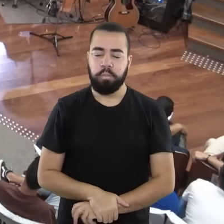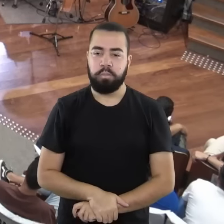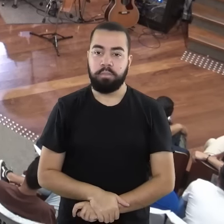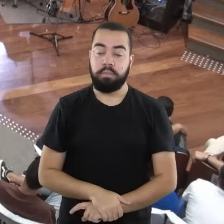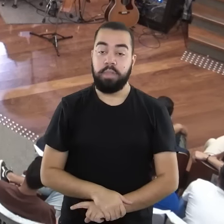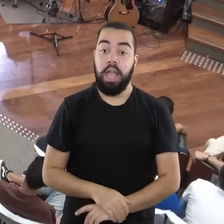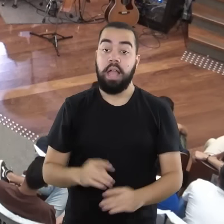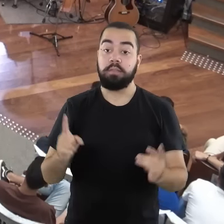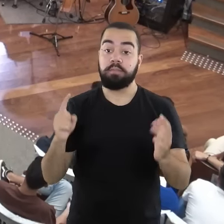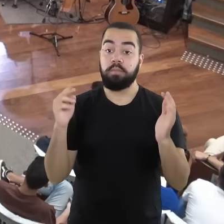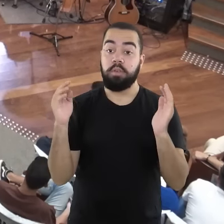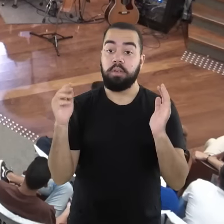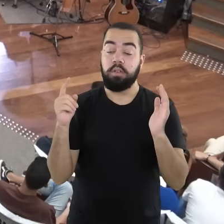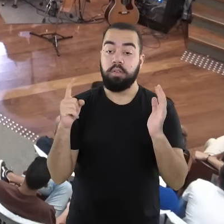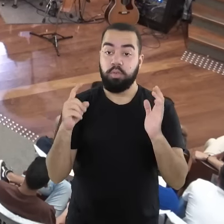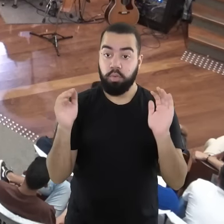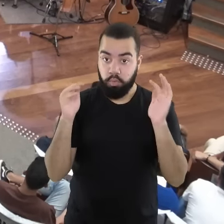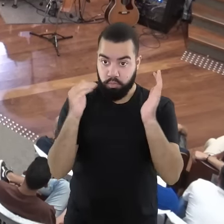Mas em último lugar,